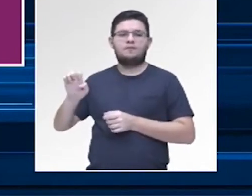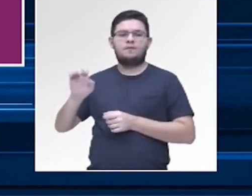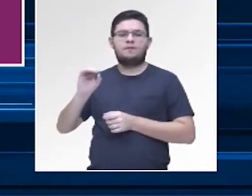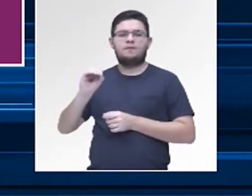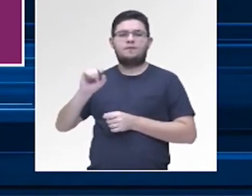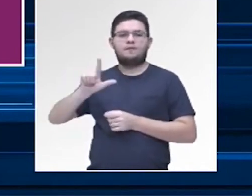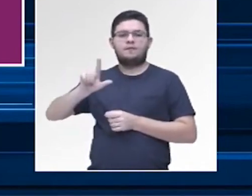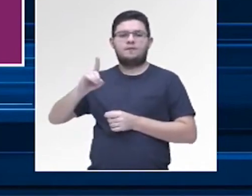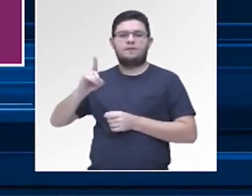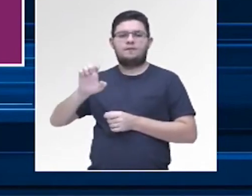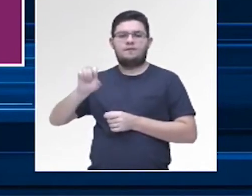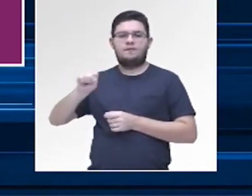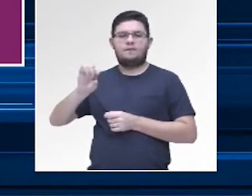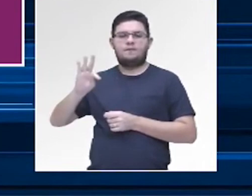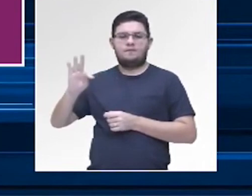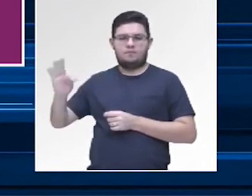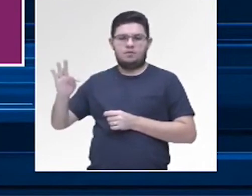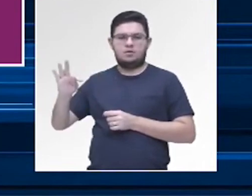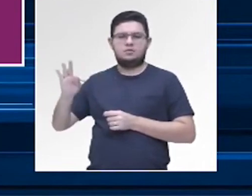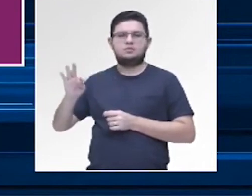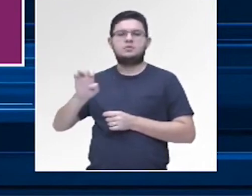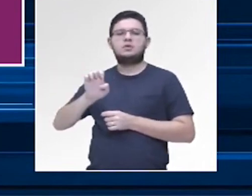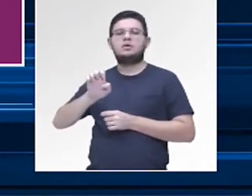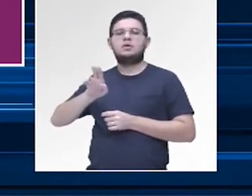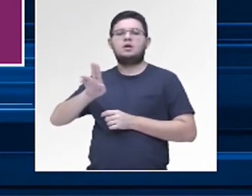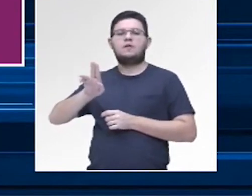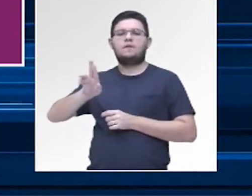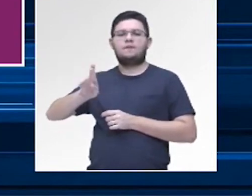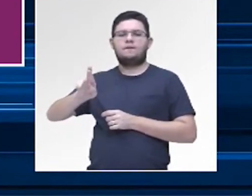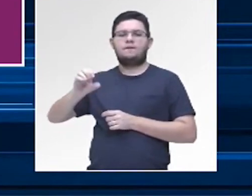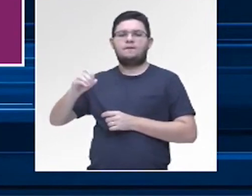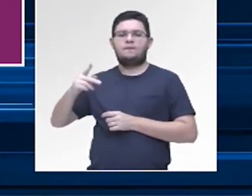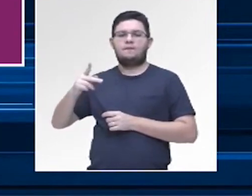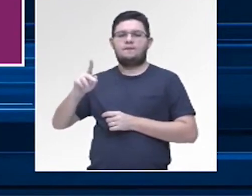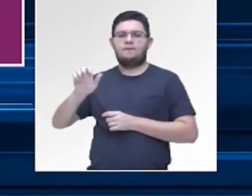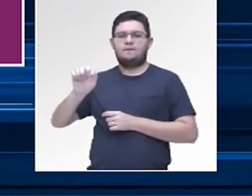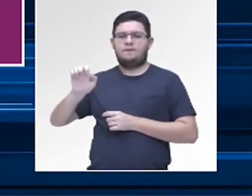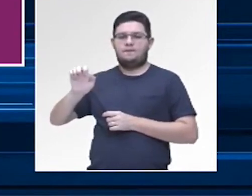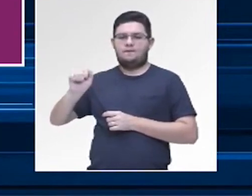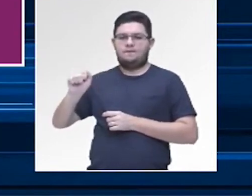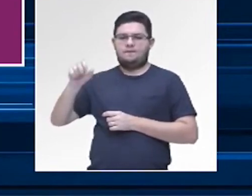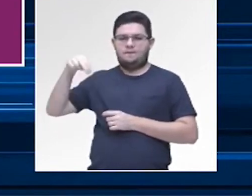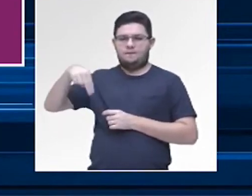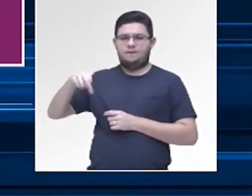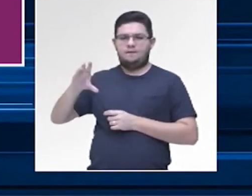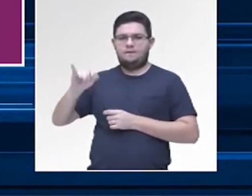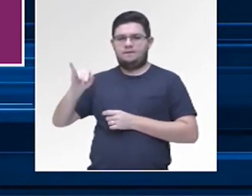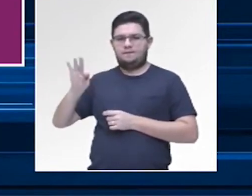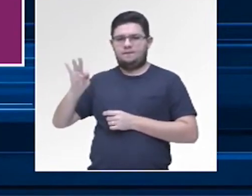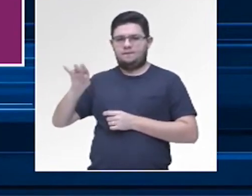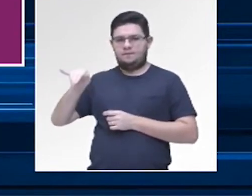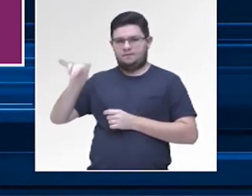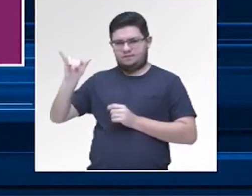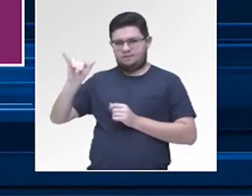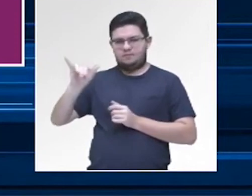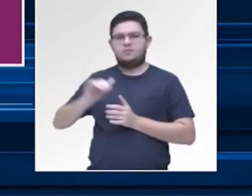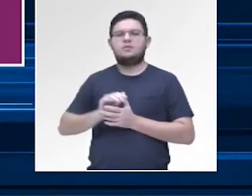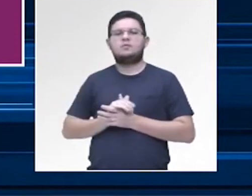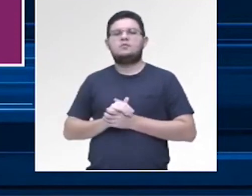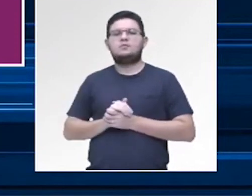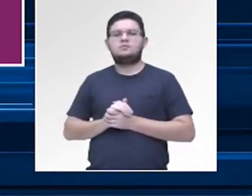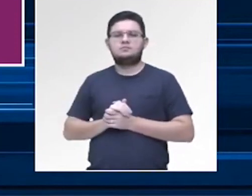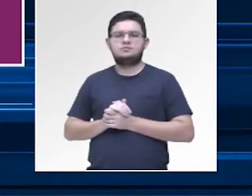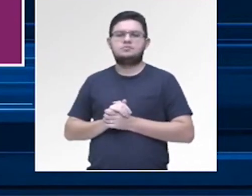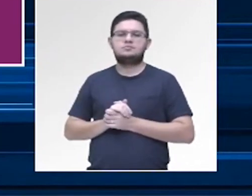The oldest European city. Rome is the oldest European city.